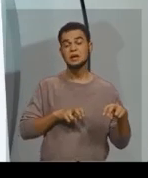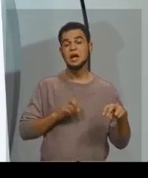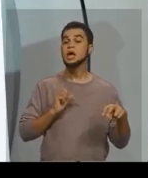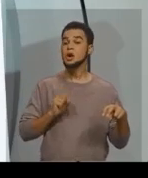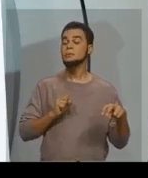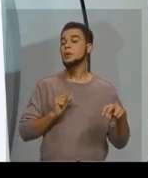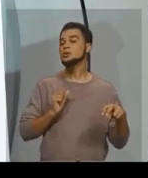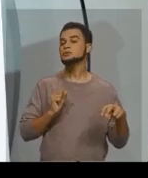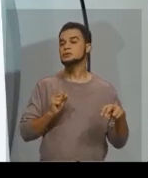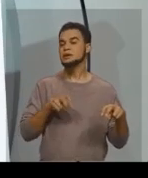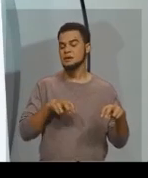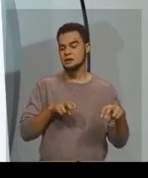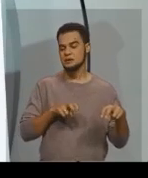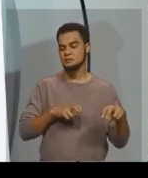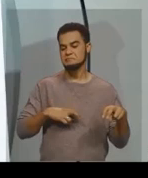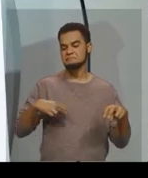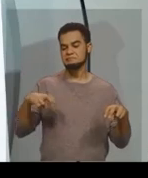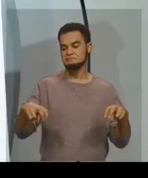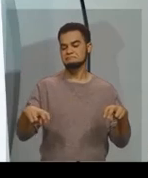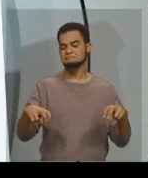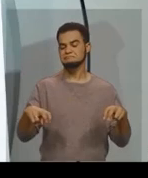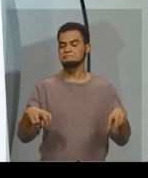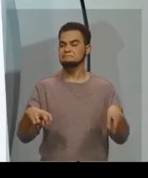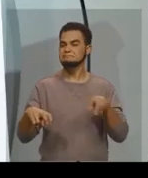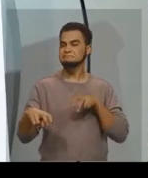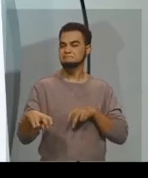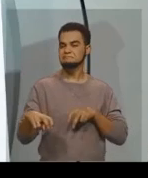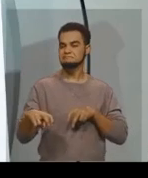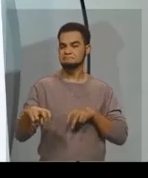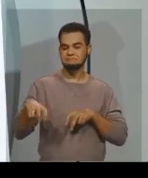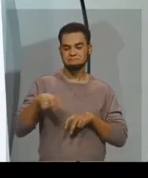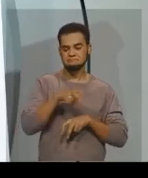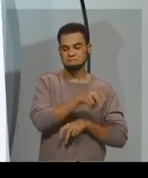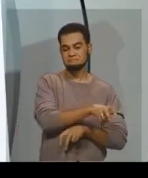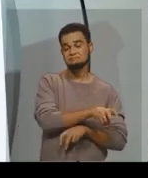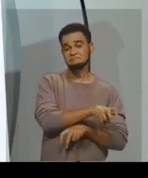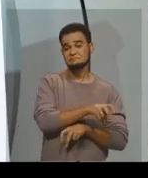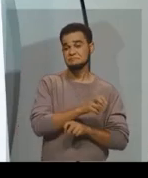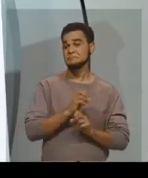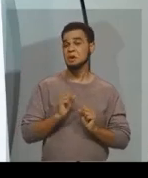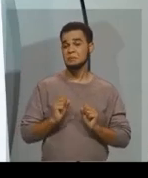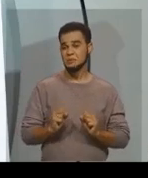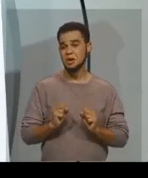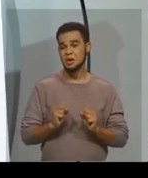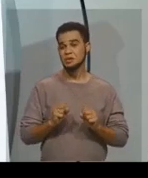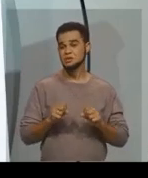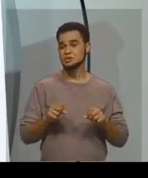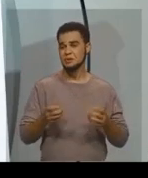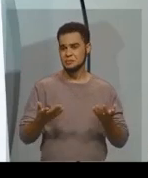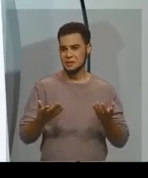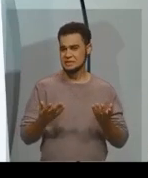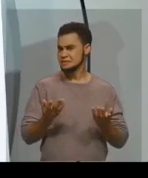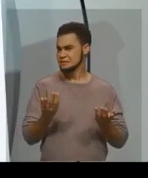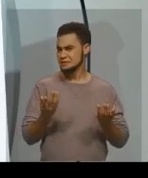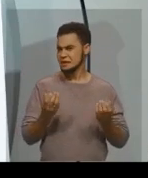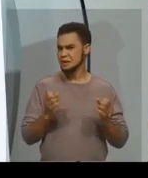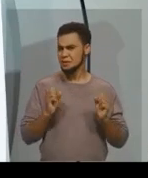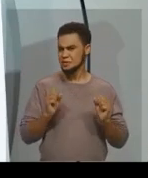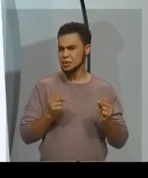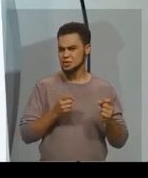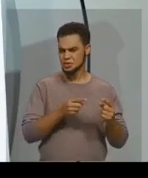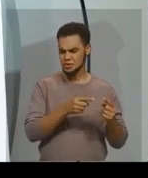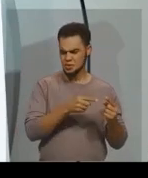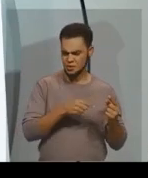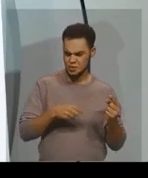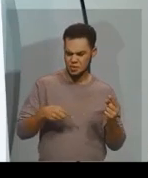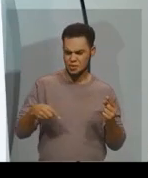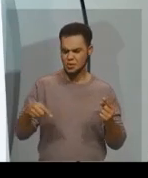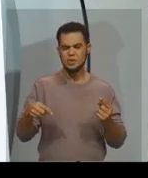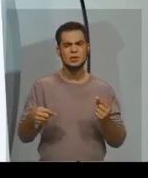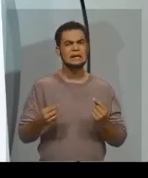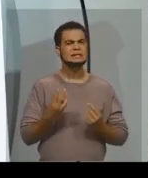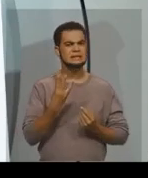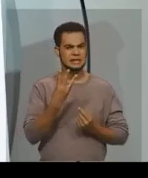3 cadeiras. Então, eu vou fazer simplesmente fatorial de 3. Será que é só 3 possibilidades que eu tenho? Olha só, 3 vezes